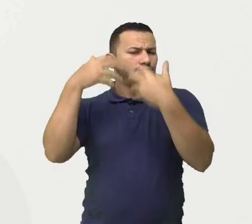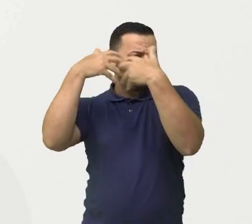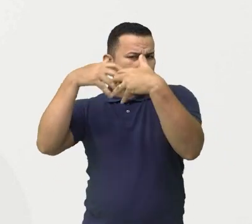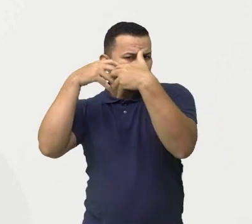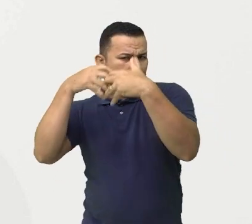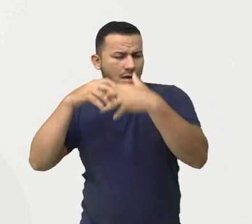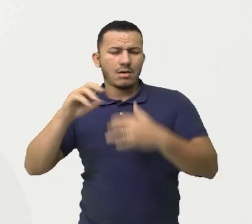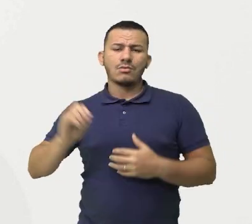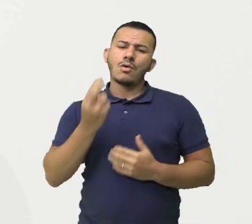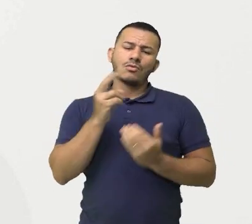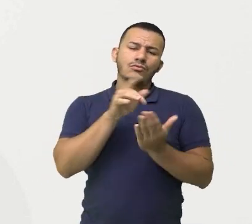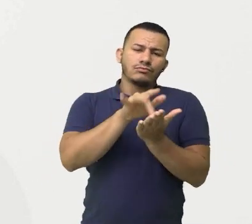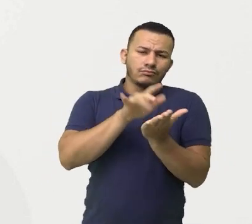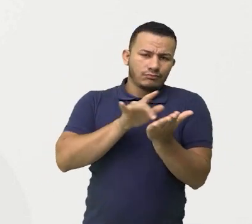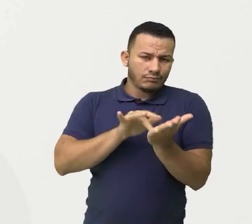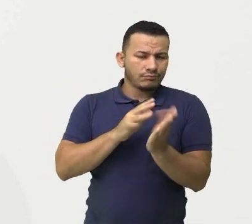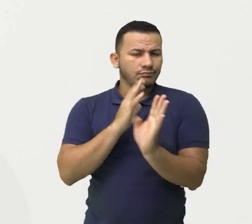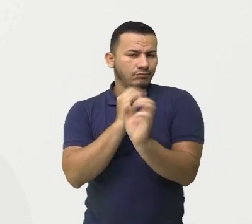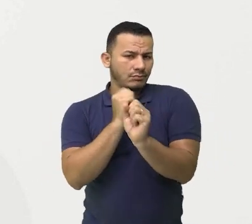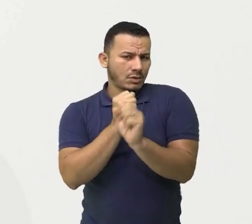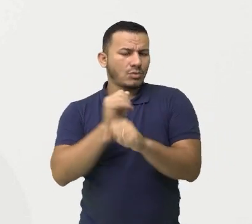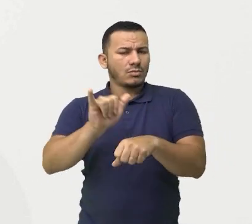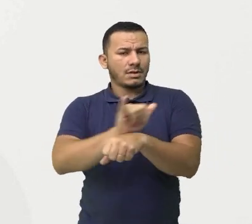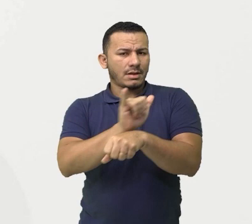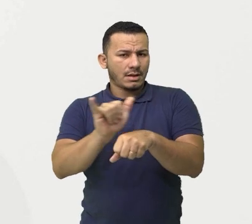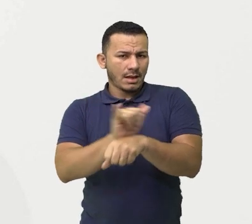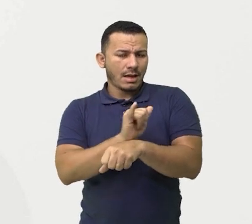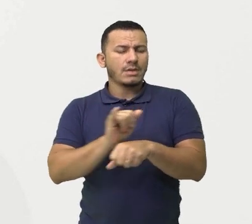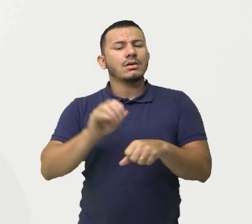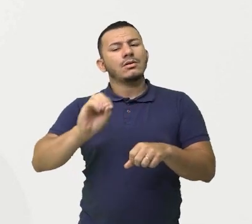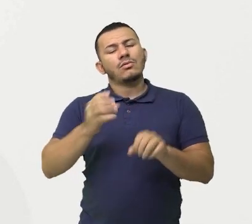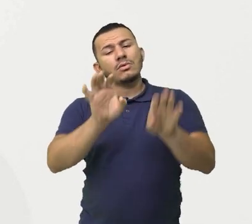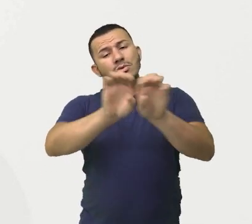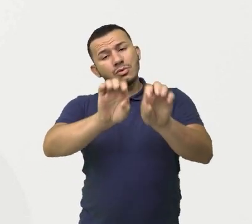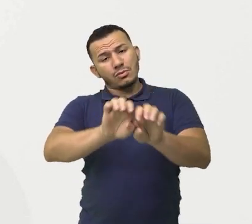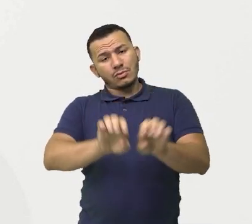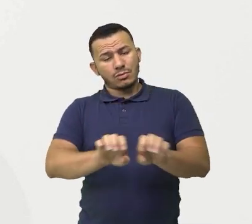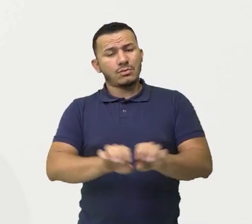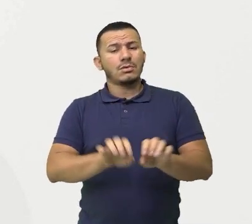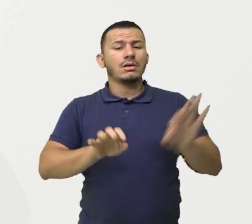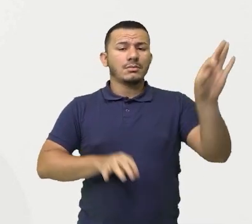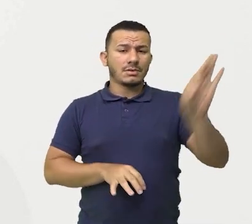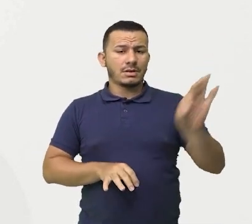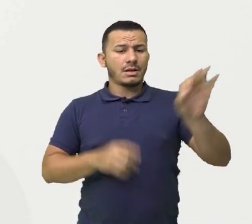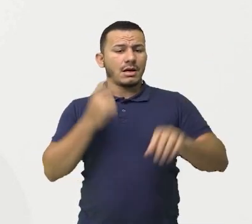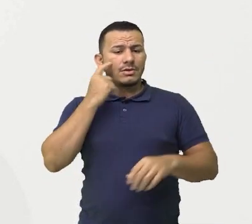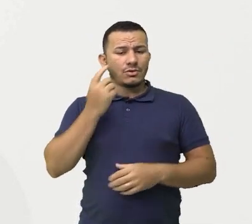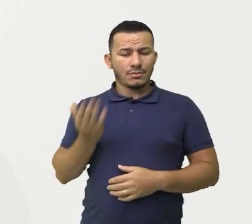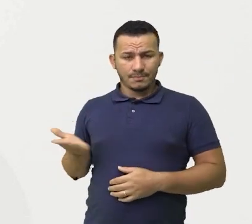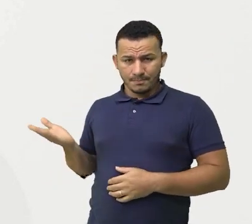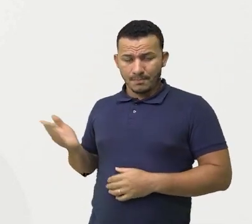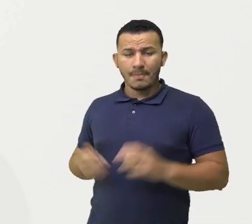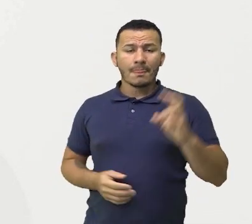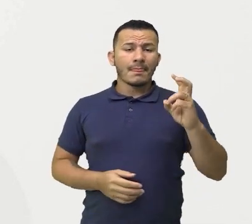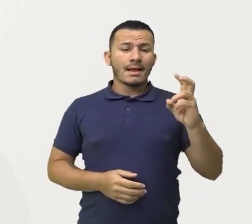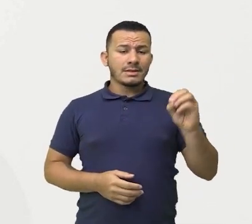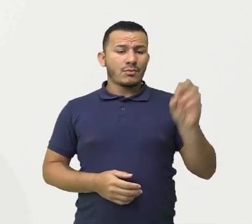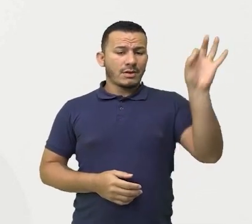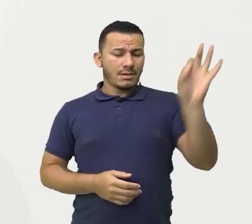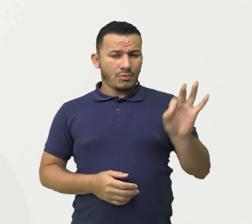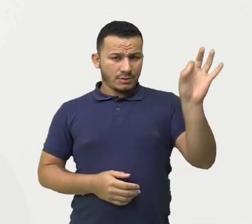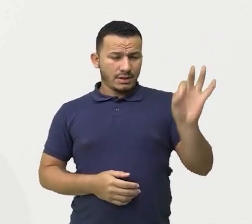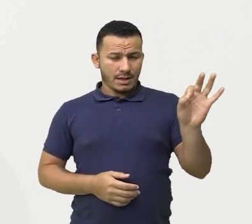cálculo mental das porcentagens, mas se nós usássemos a estrutura mesmo do cálculo de porcentagem, nós temos ó, 50%